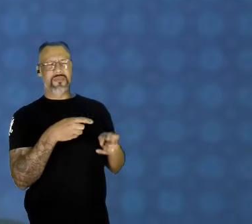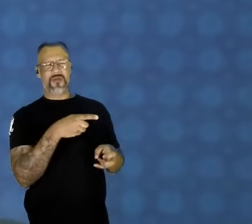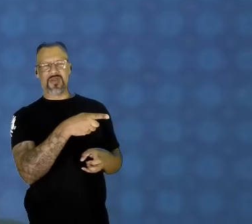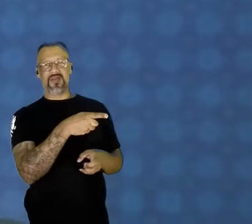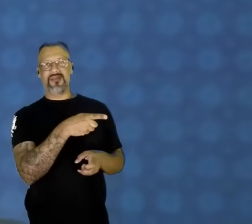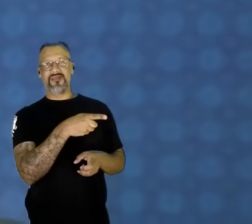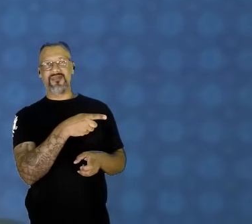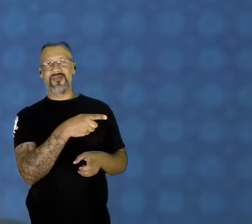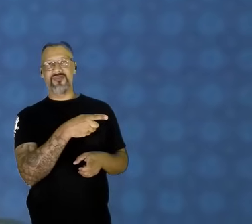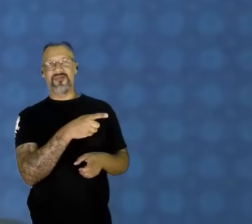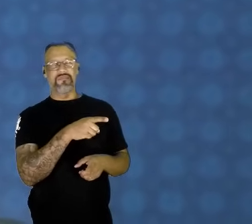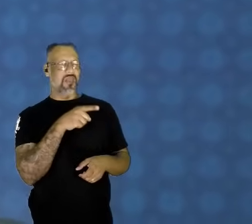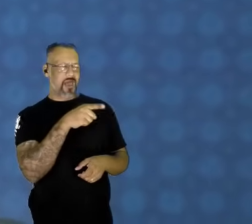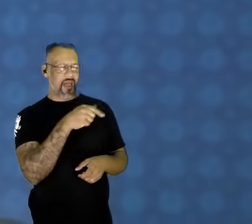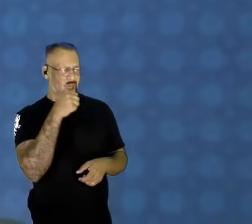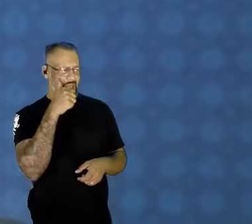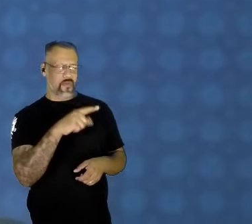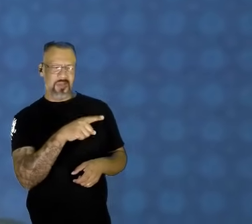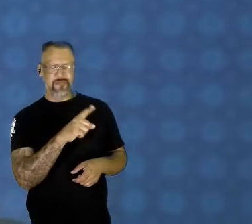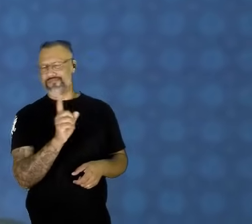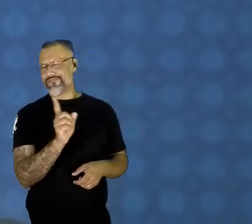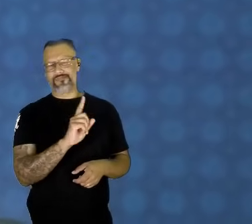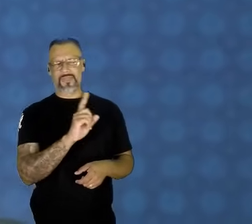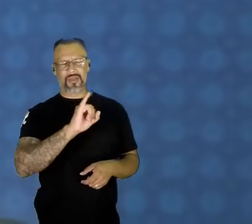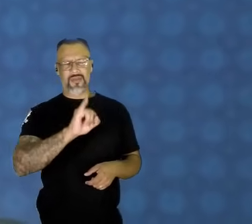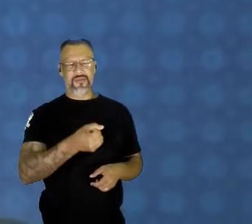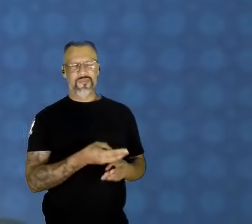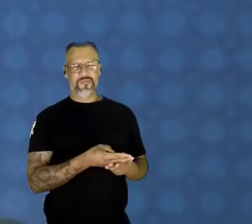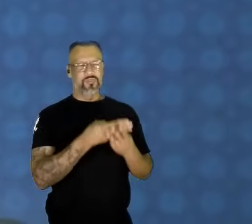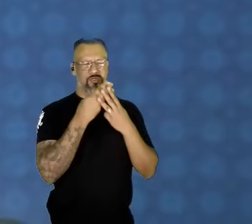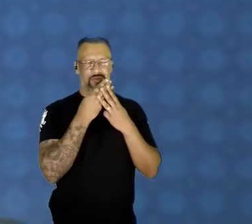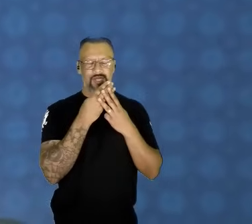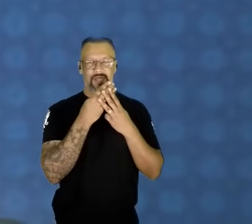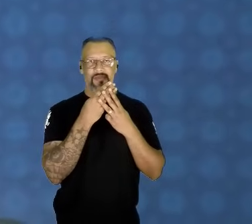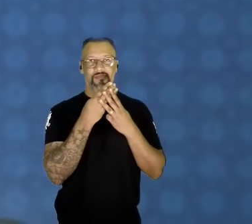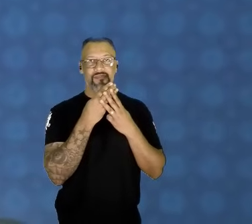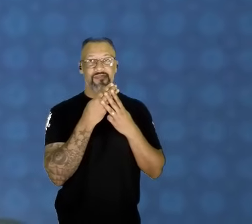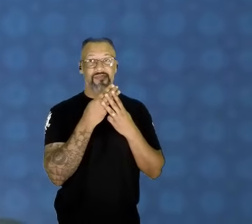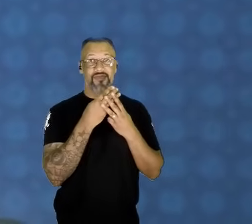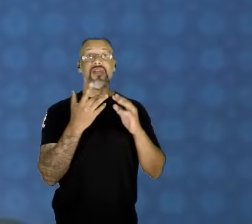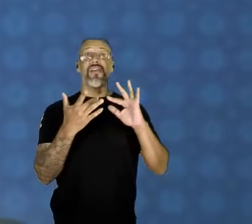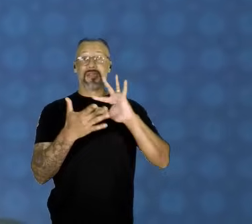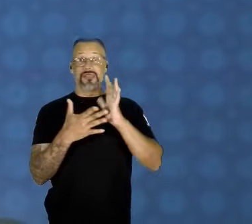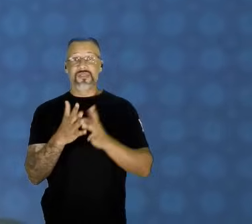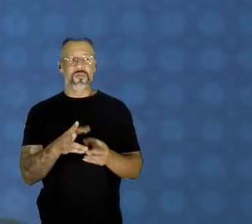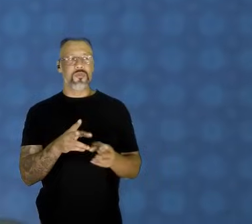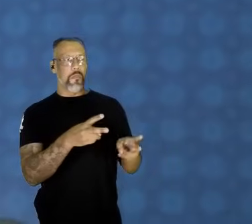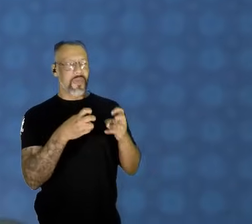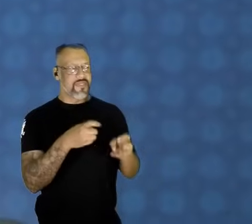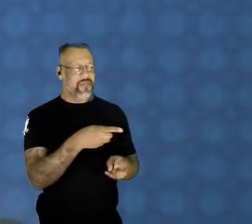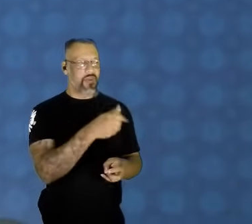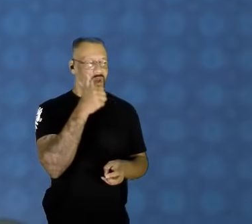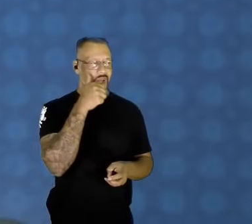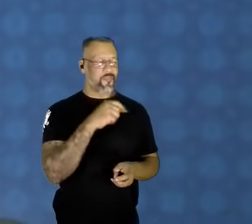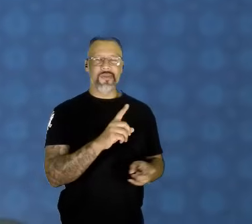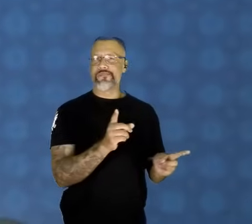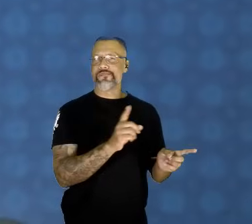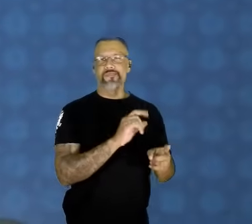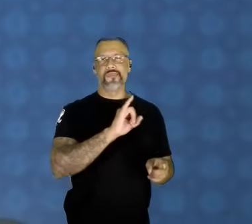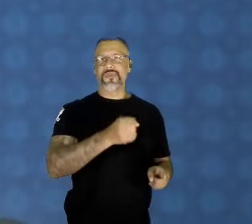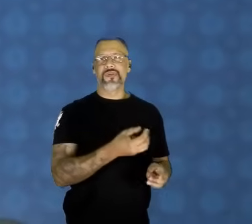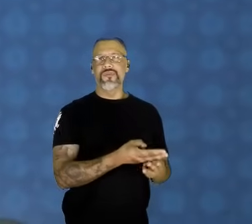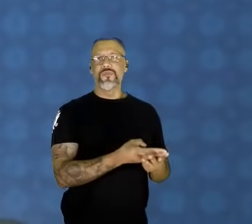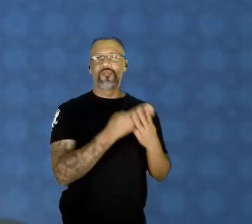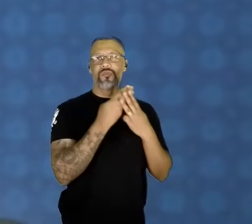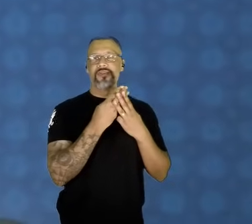E ele faz questão de deixar claro para ela que ele percebeu que ela não era judia. E ele está disposto não só a